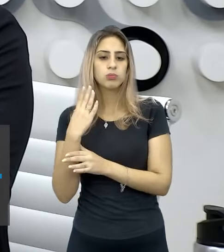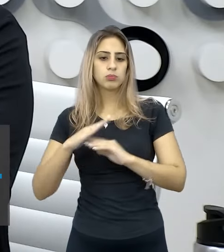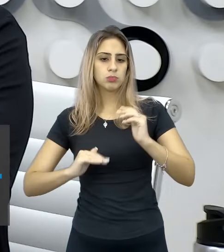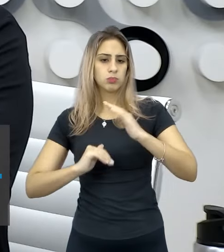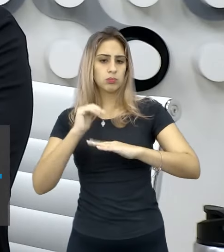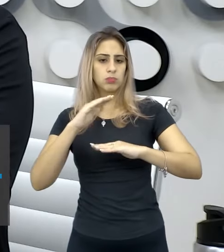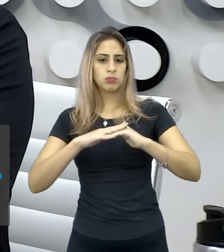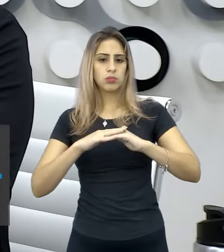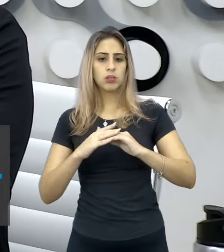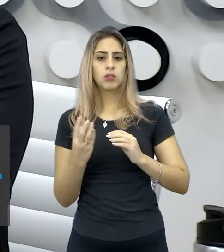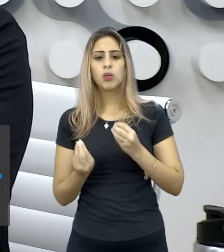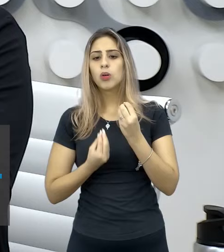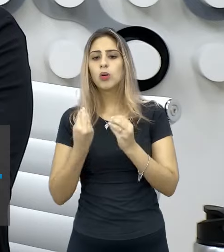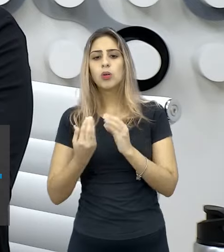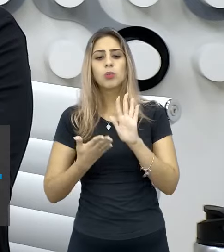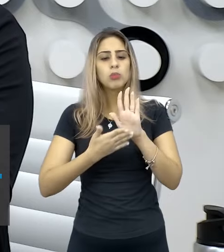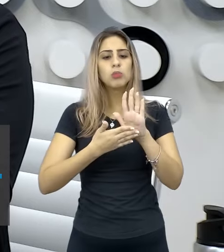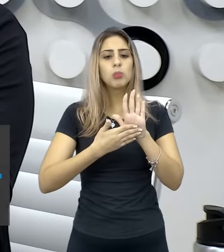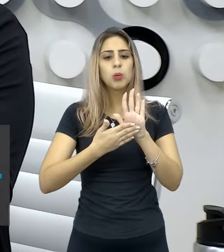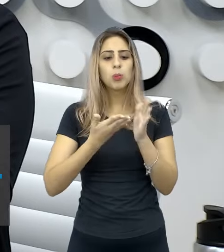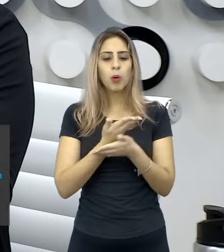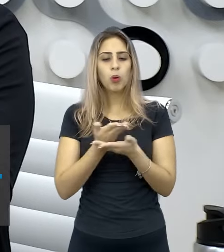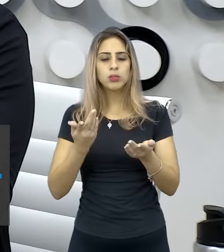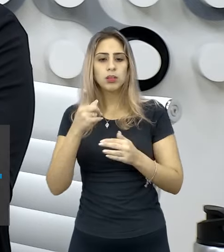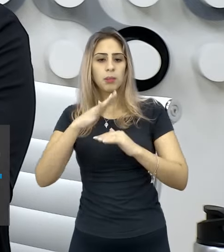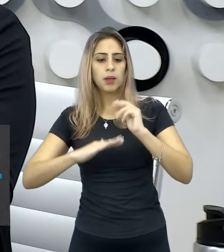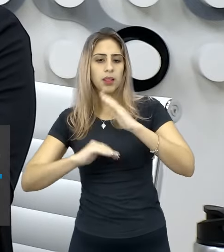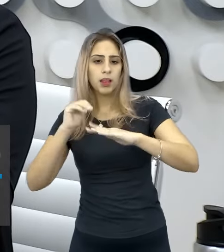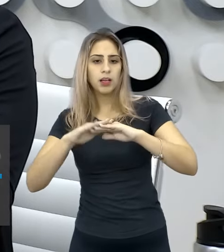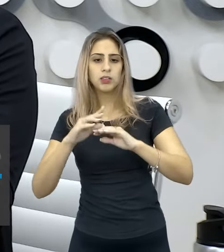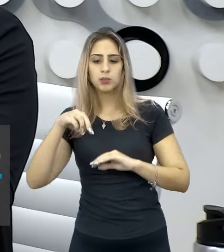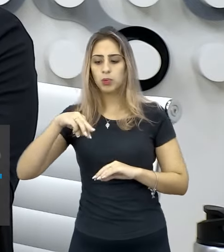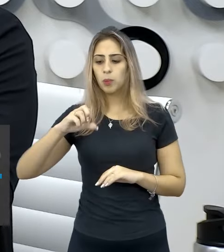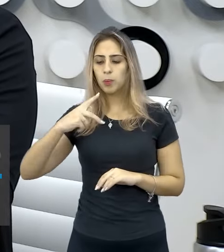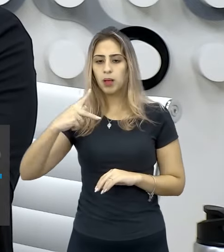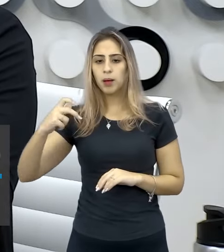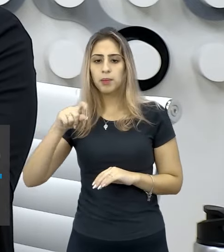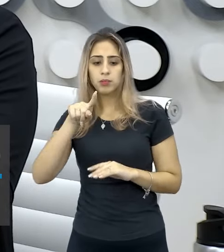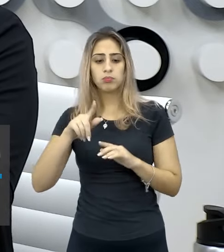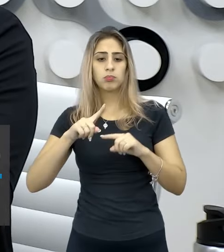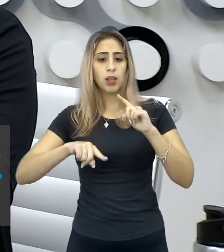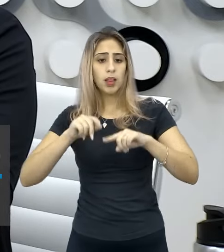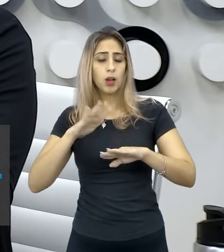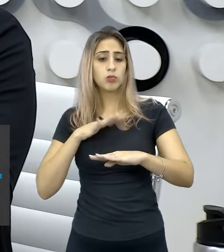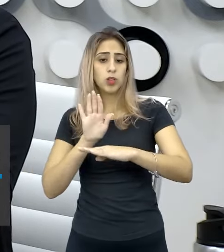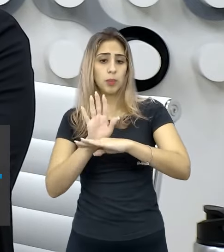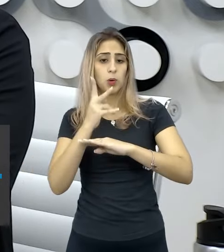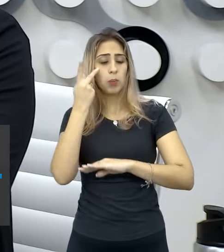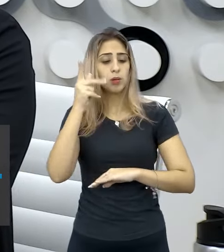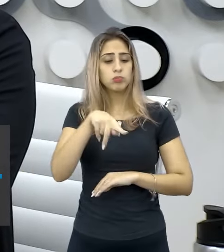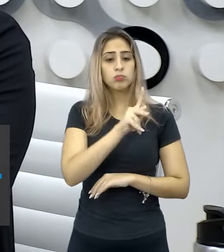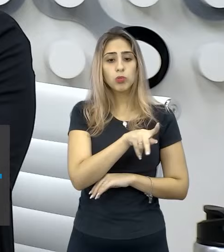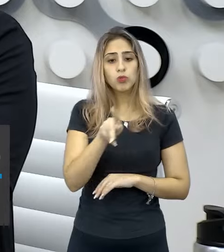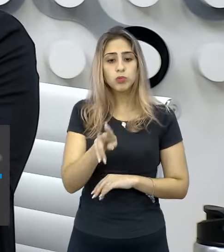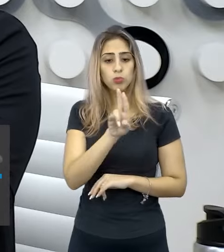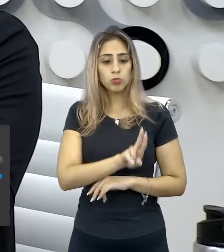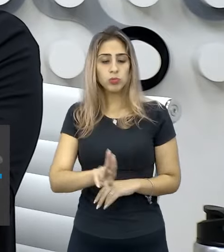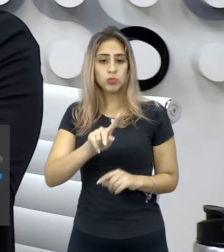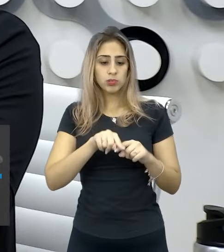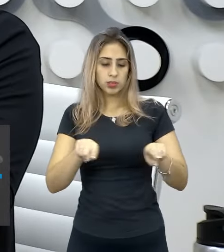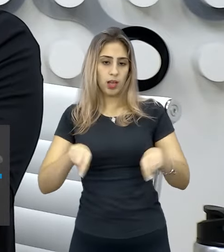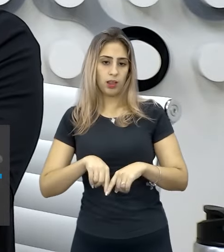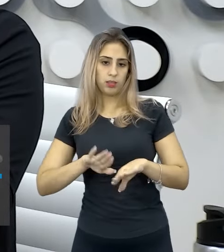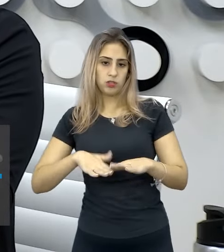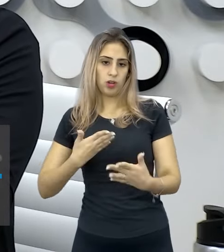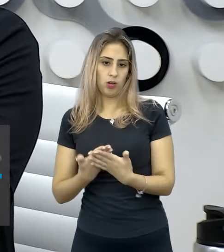habilidades? Como que foi proposta, né, o mapa, esse material de apoio para os professores utilizarem em sala